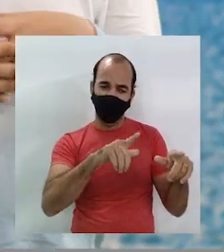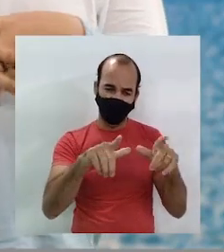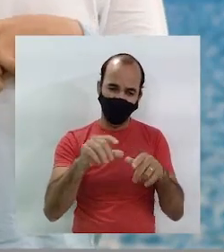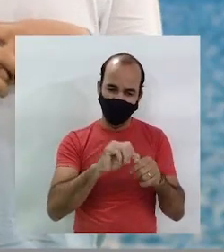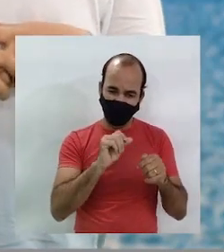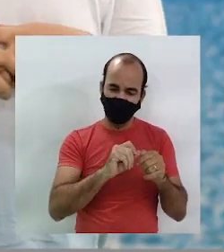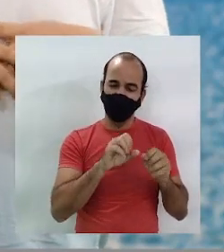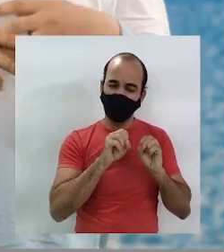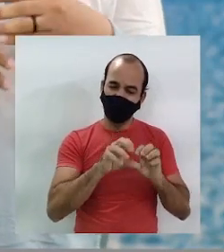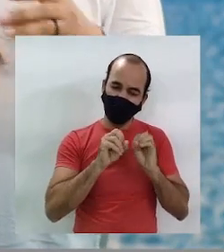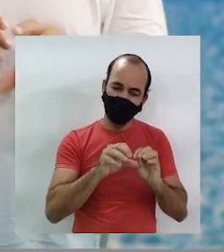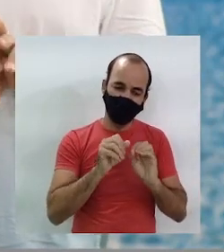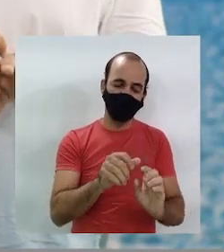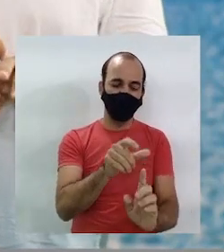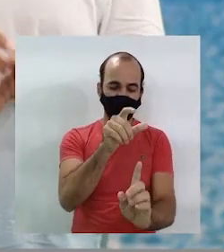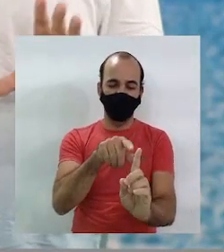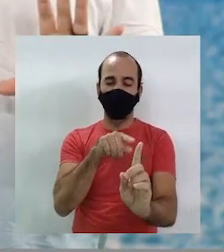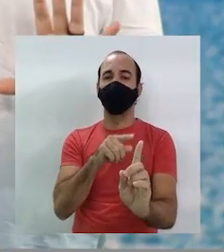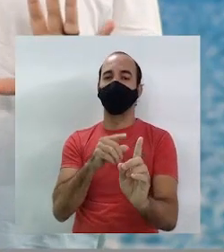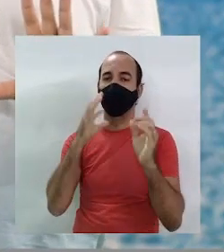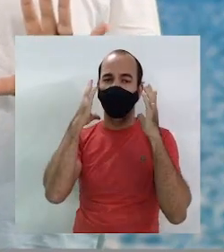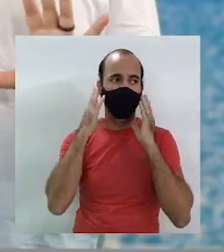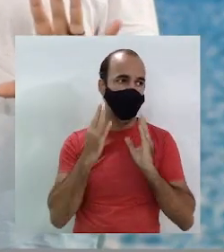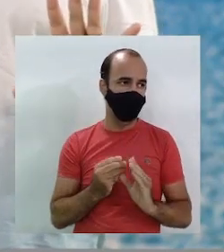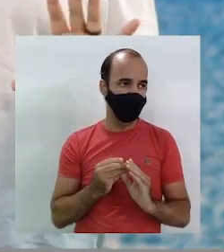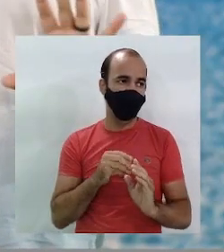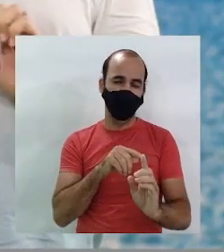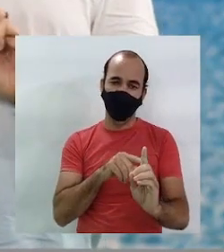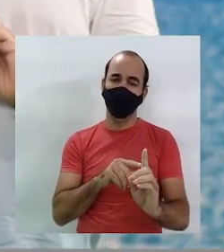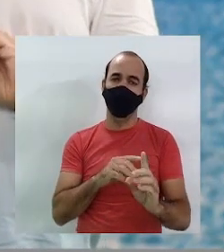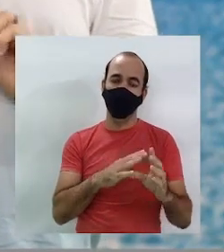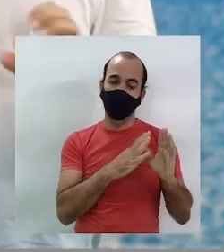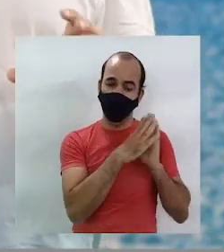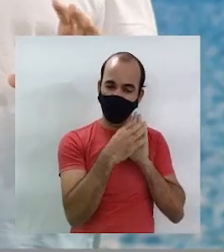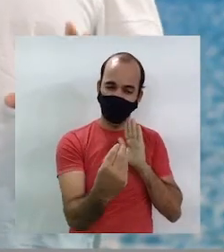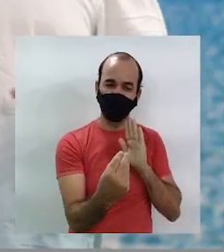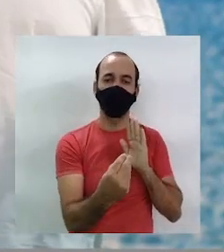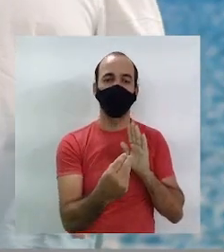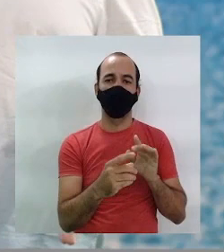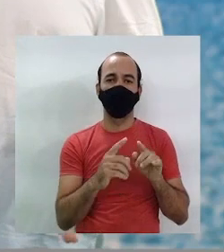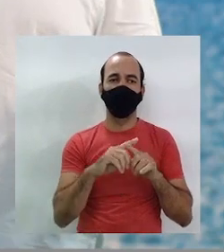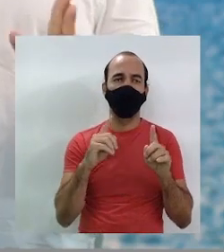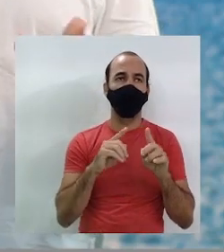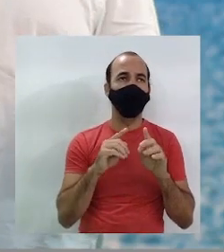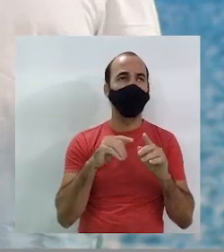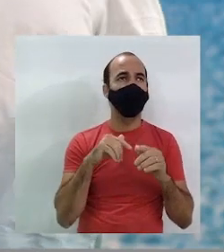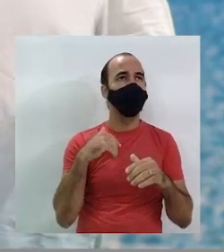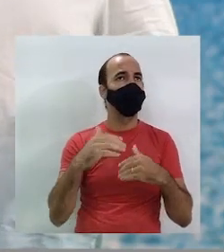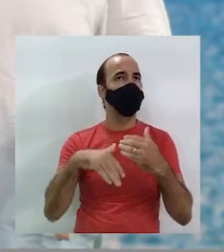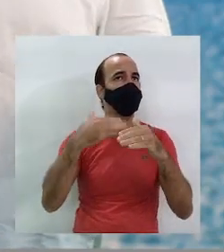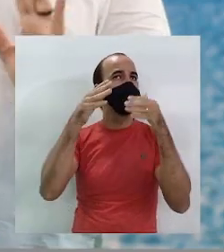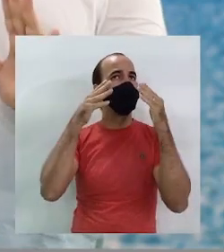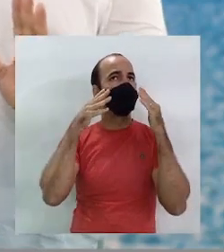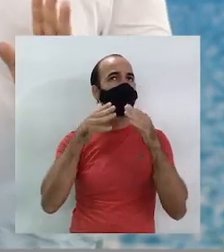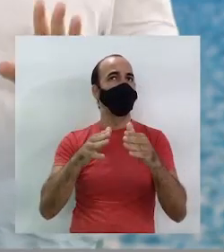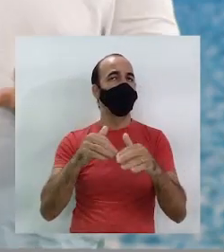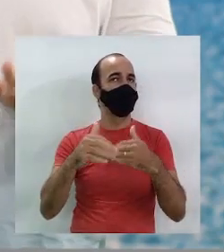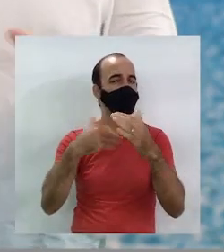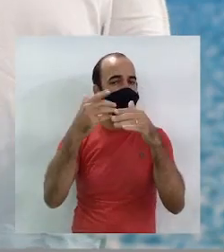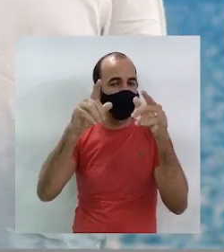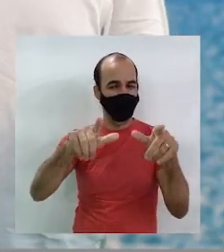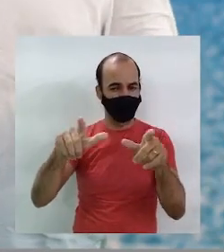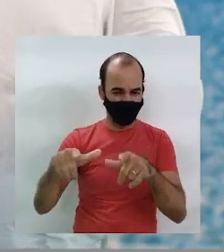área, mas ele não tinha, a princípio, o intuito de se construir como um